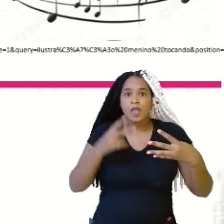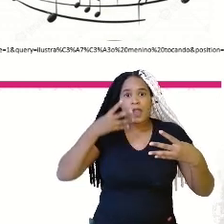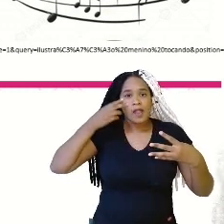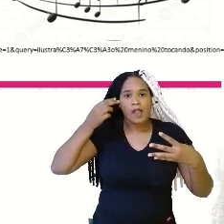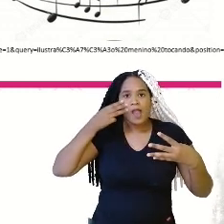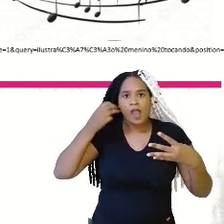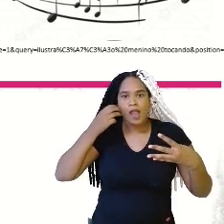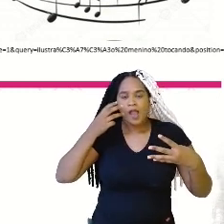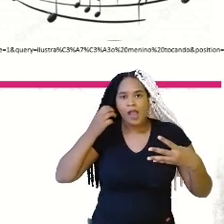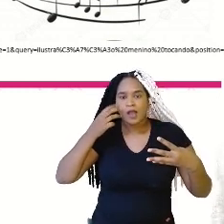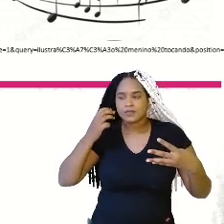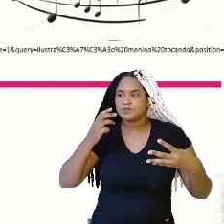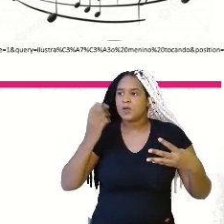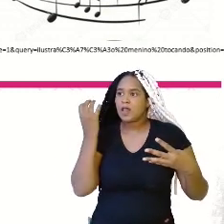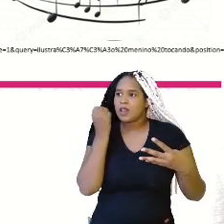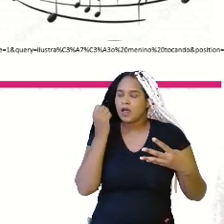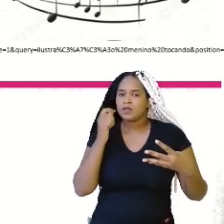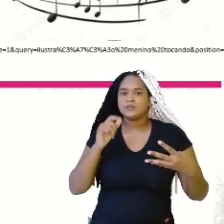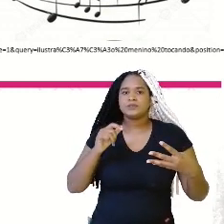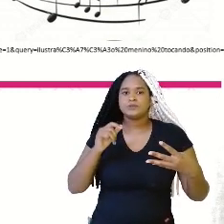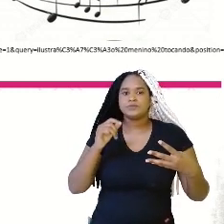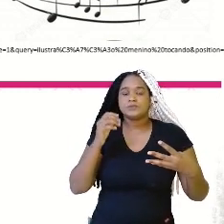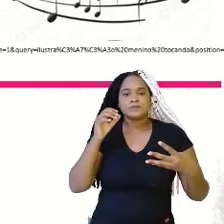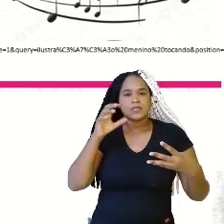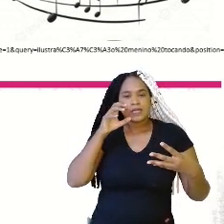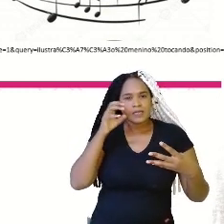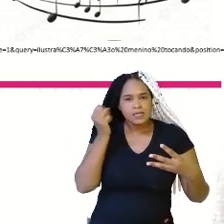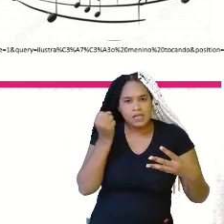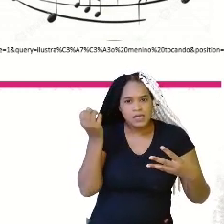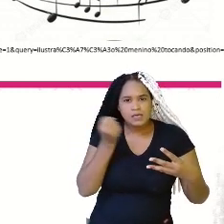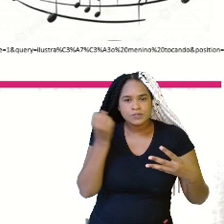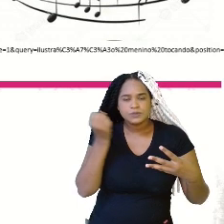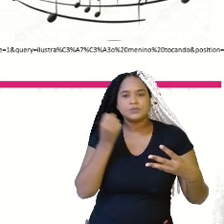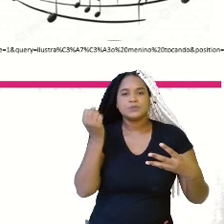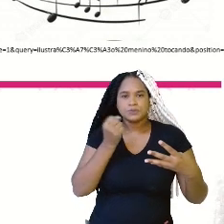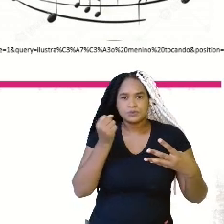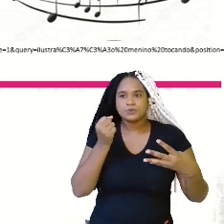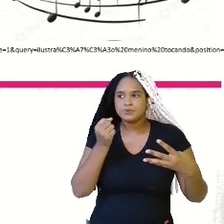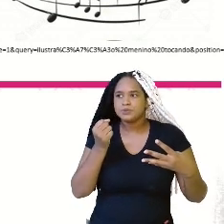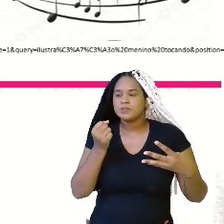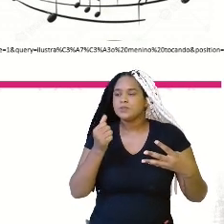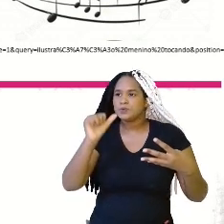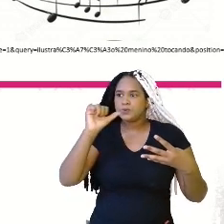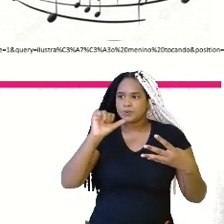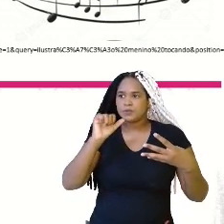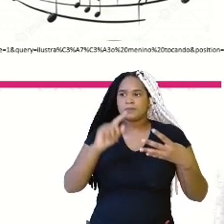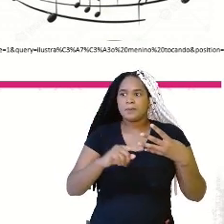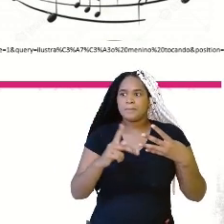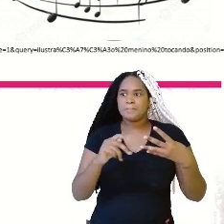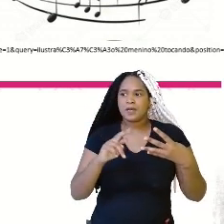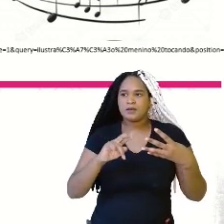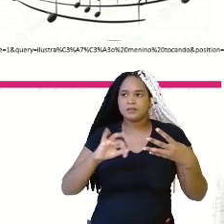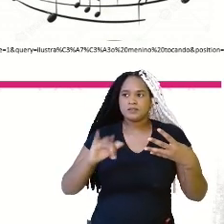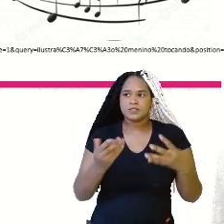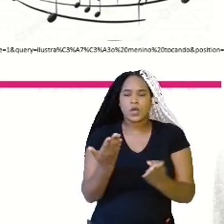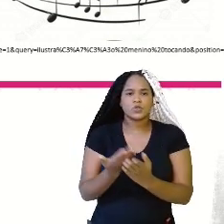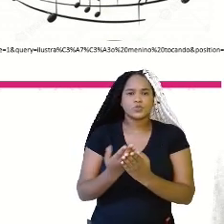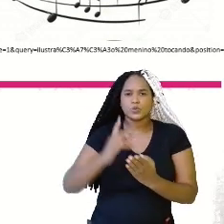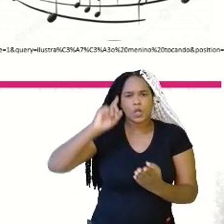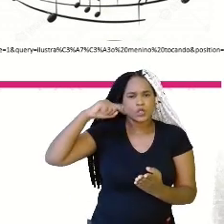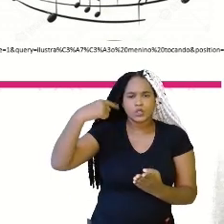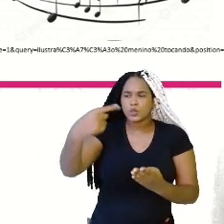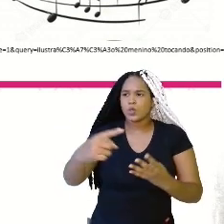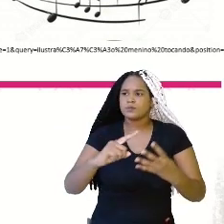João bebeu todo o leite. Patrícia estuda todos os dias. E Cauã tocará